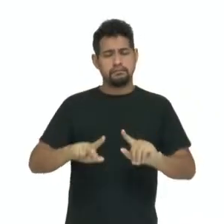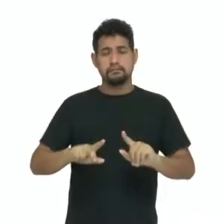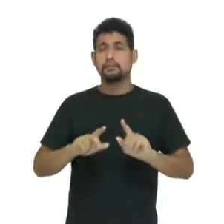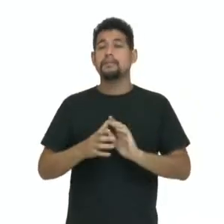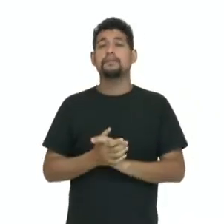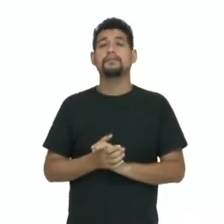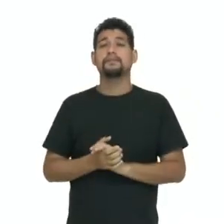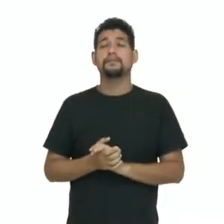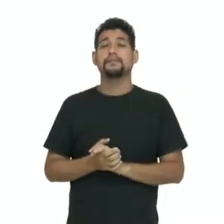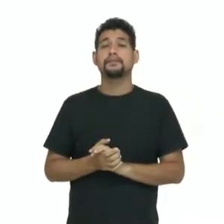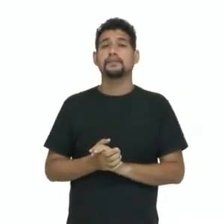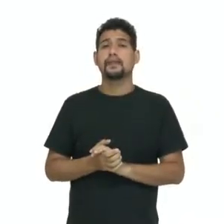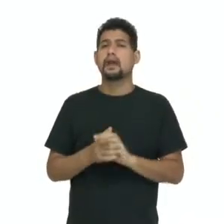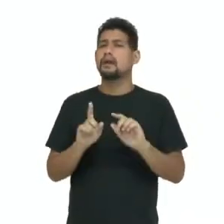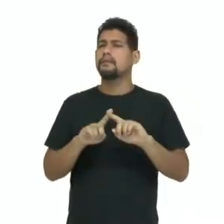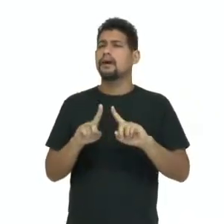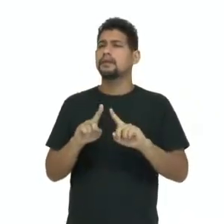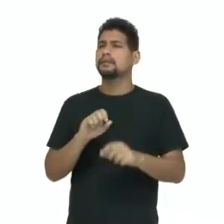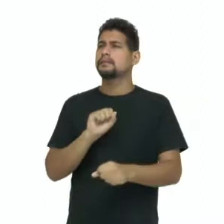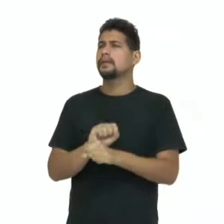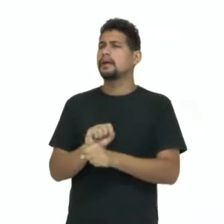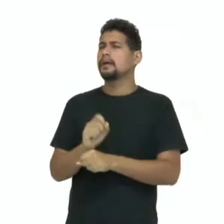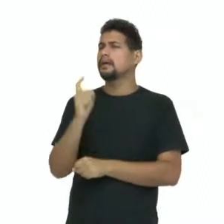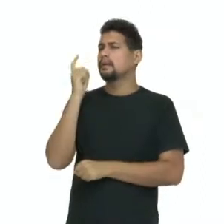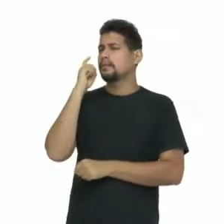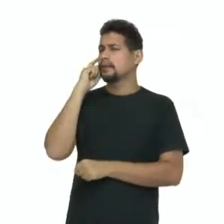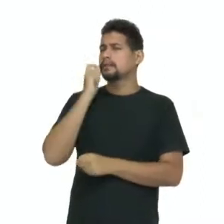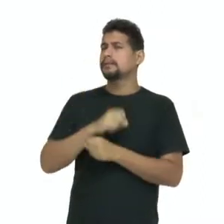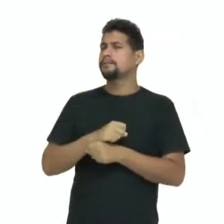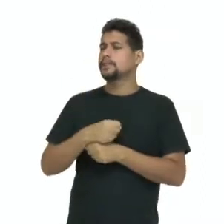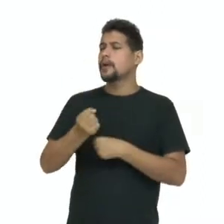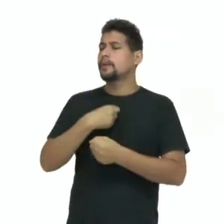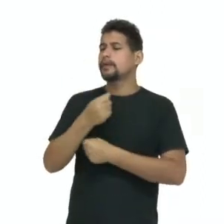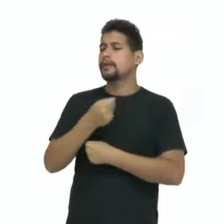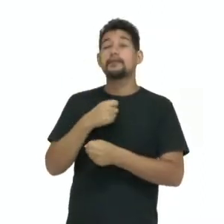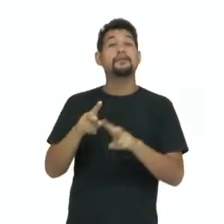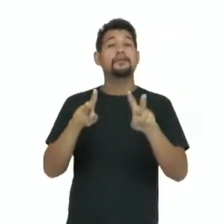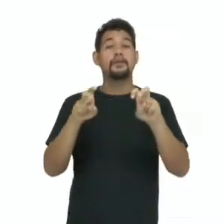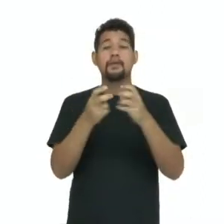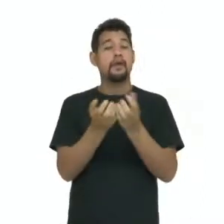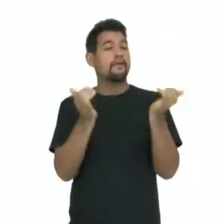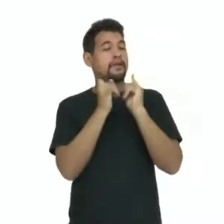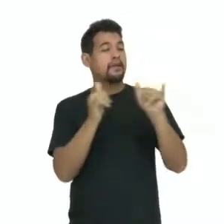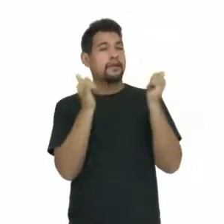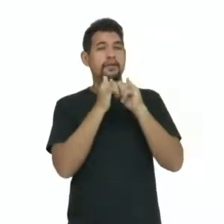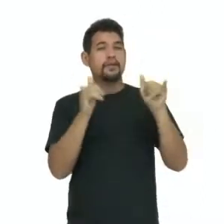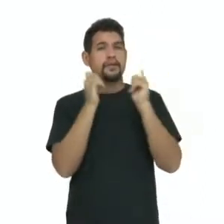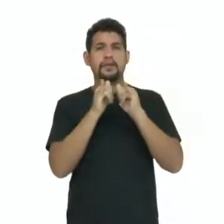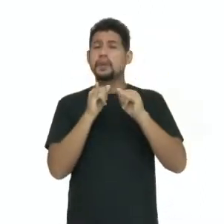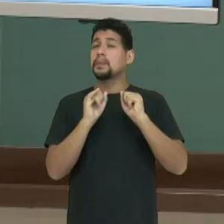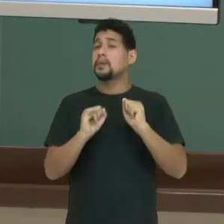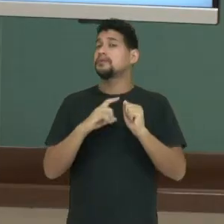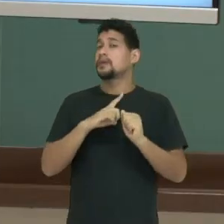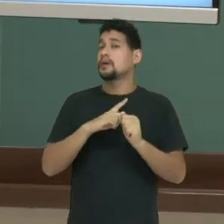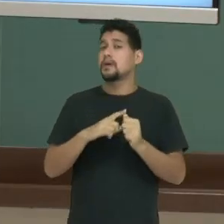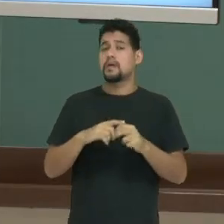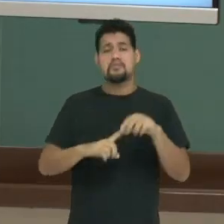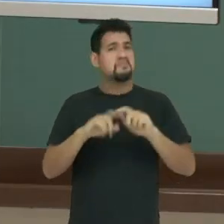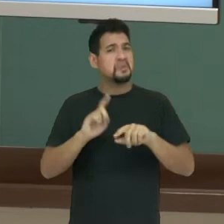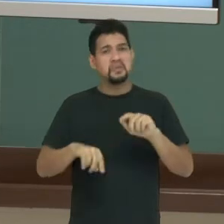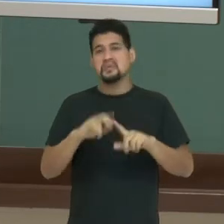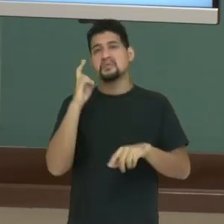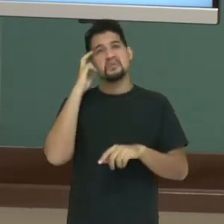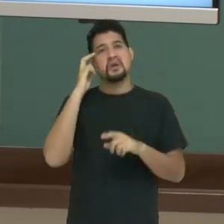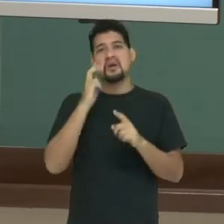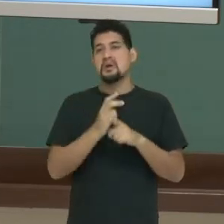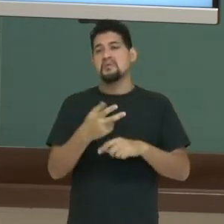emprego. Pensemos, uma entrevista que é de divulgação. Podemos pensar em um produto cultural, um